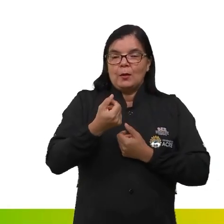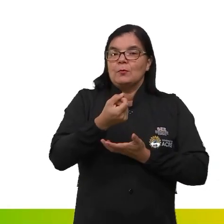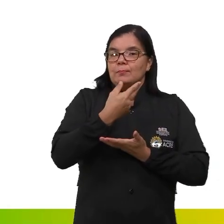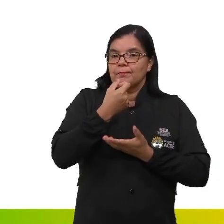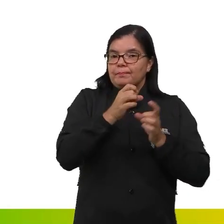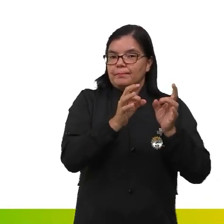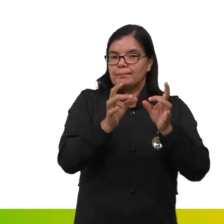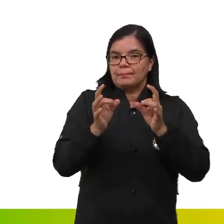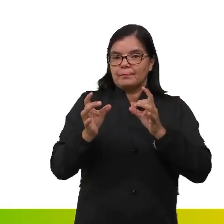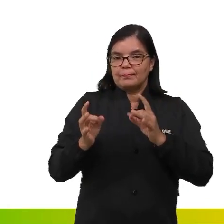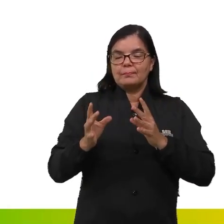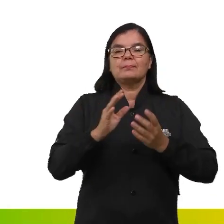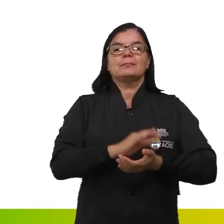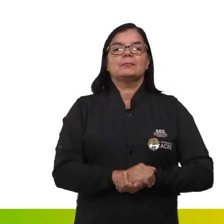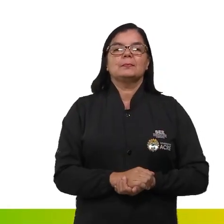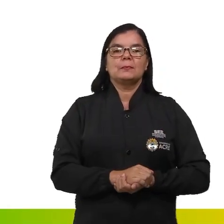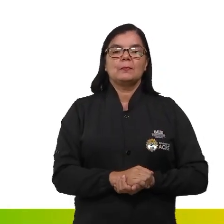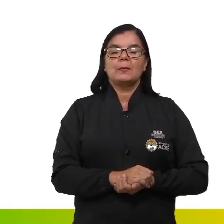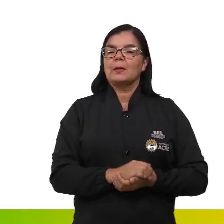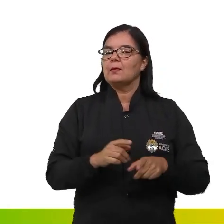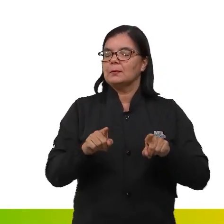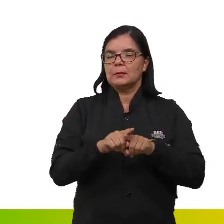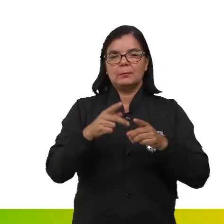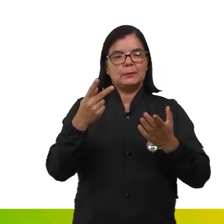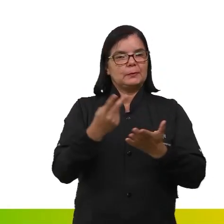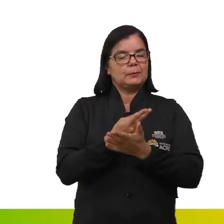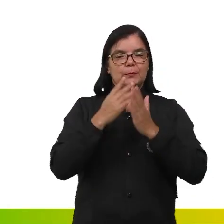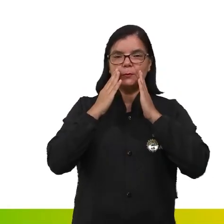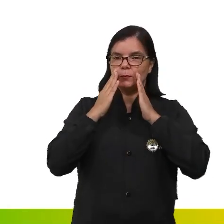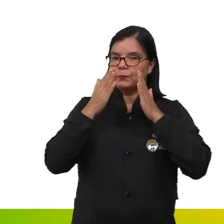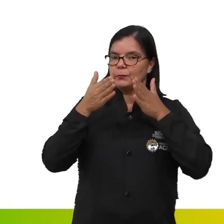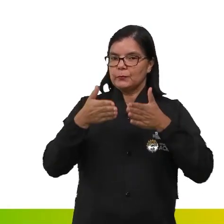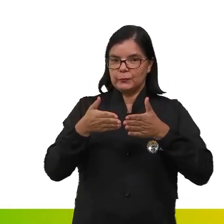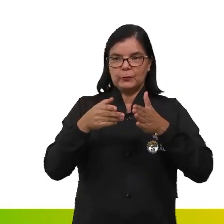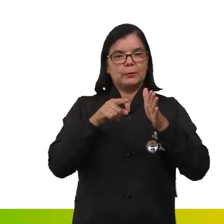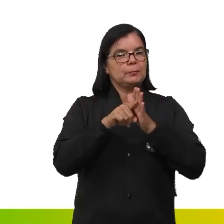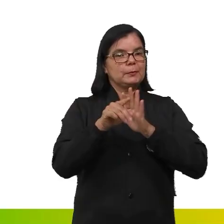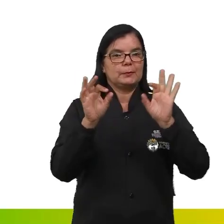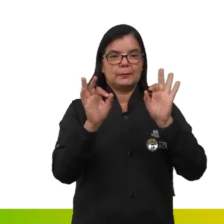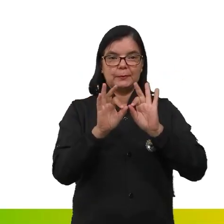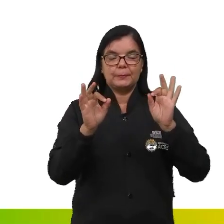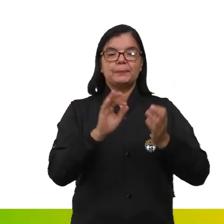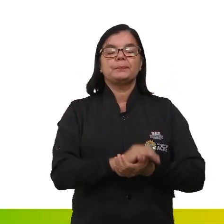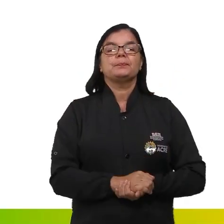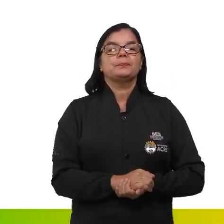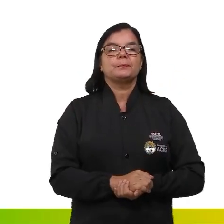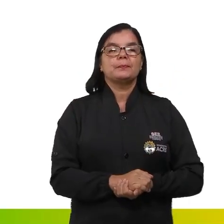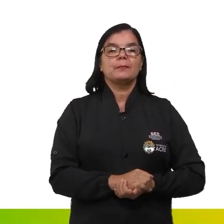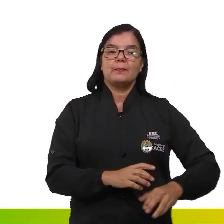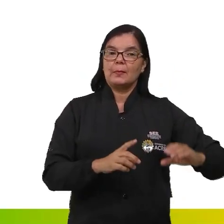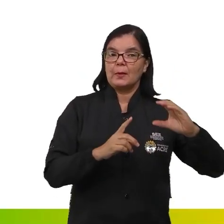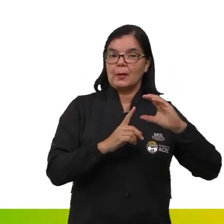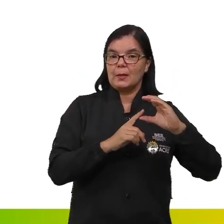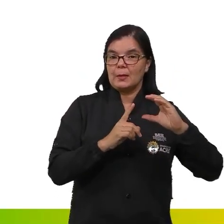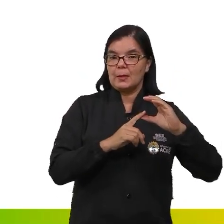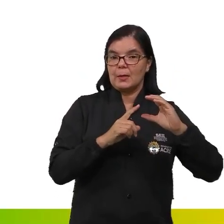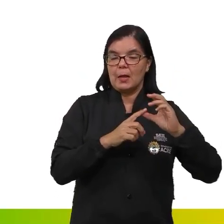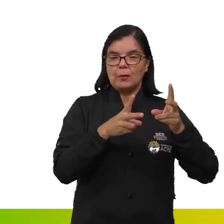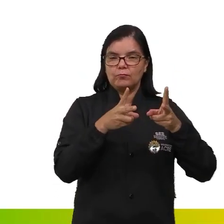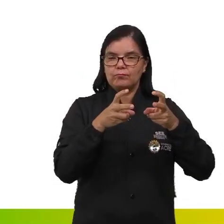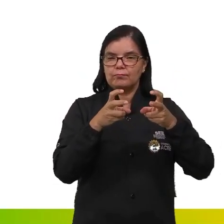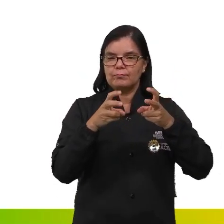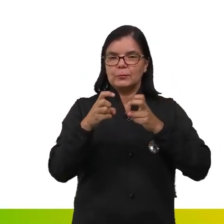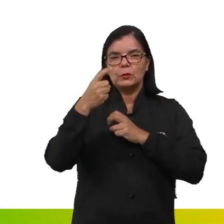estão à venda. Esse também não é o meu foco da minha questão, também é errada, é equivocada. Letra